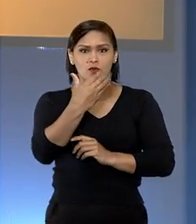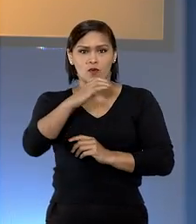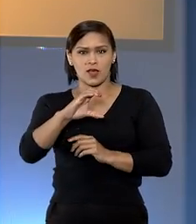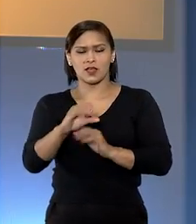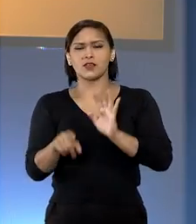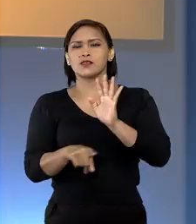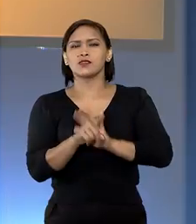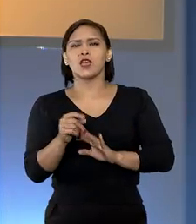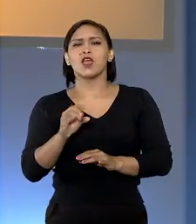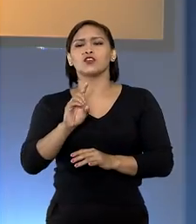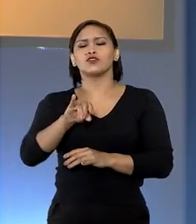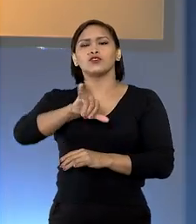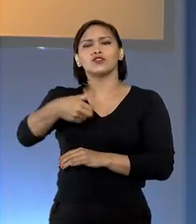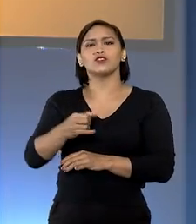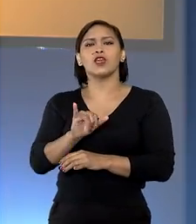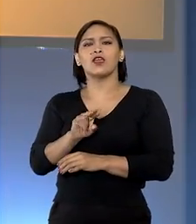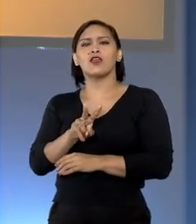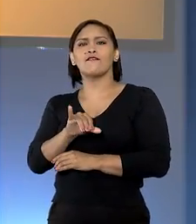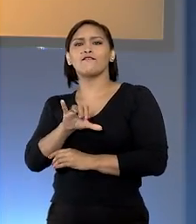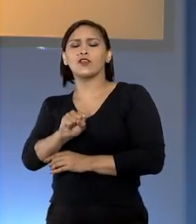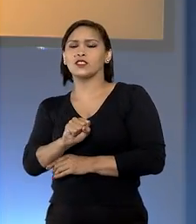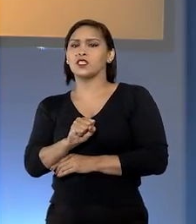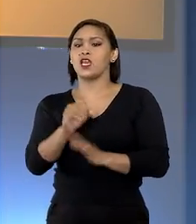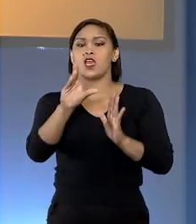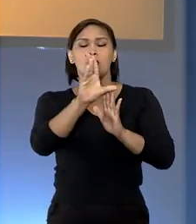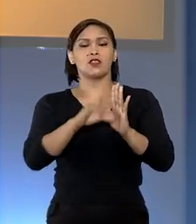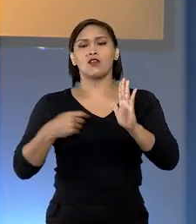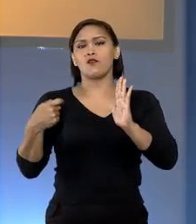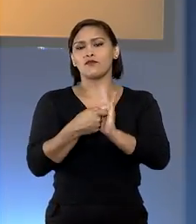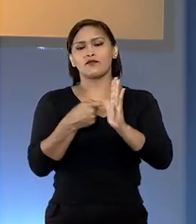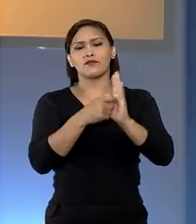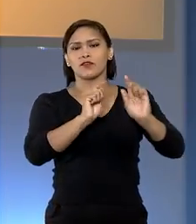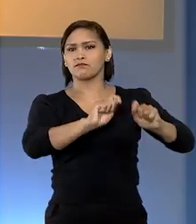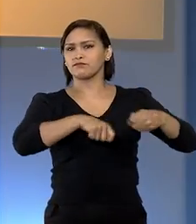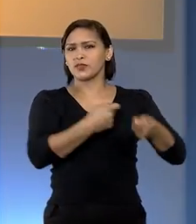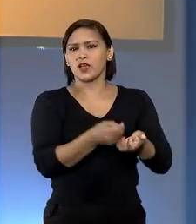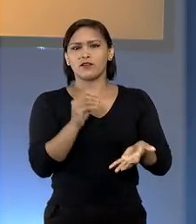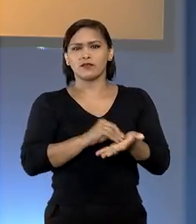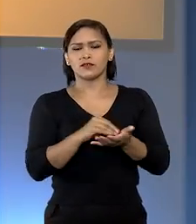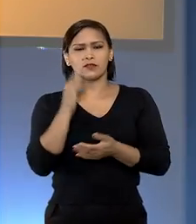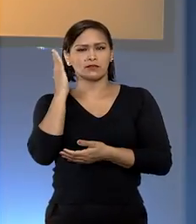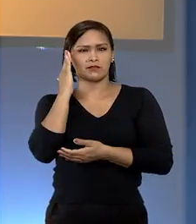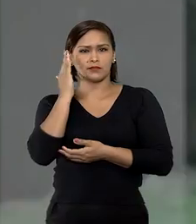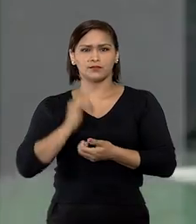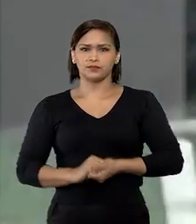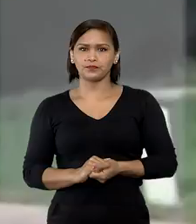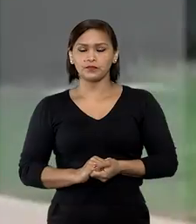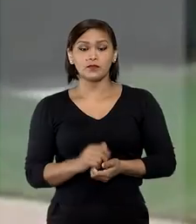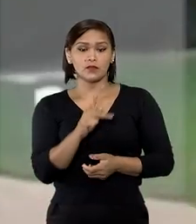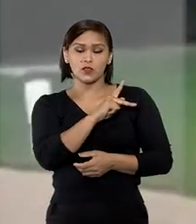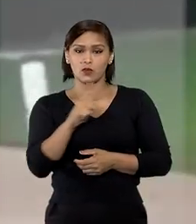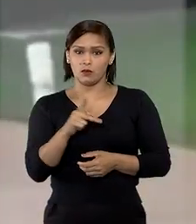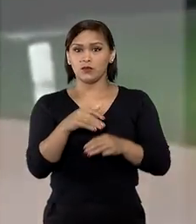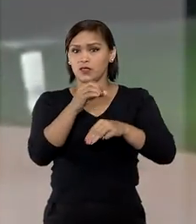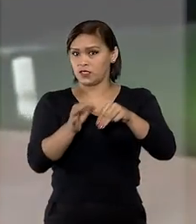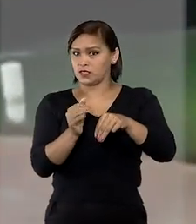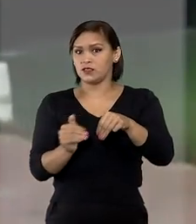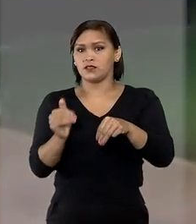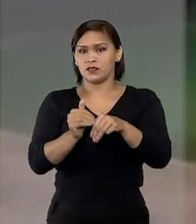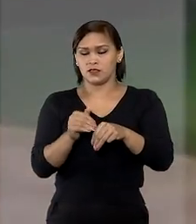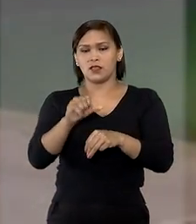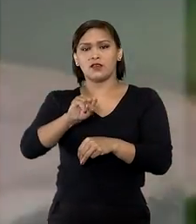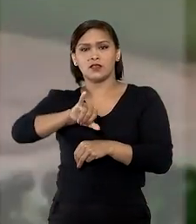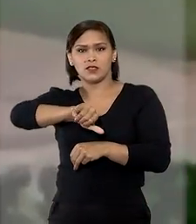Habeas Corpus em favor do DJ Ivis que não foi impetrado pela defesa entenda o presidente do